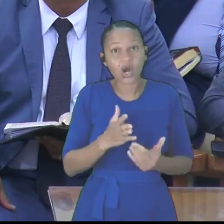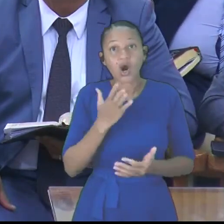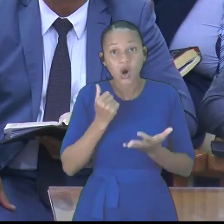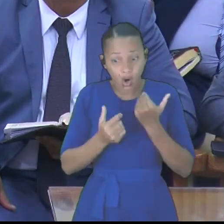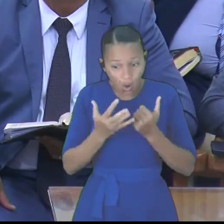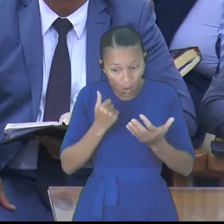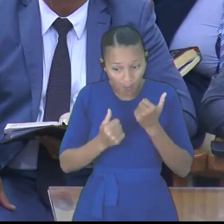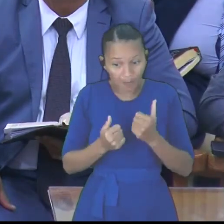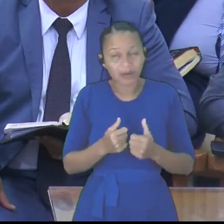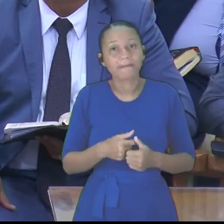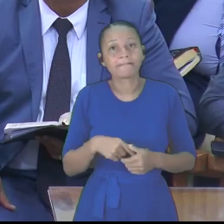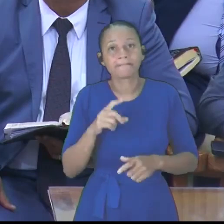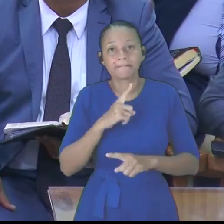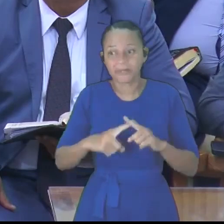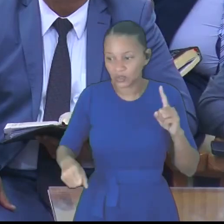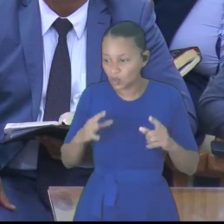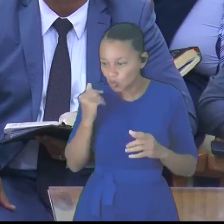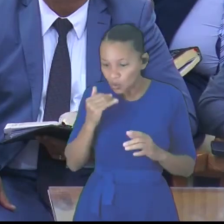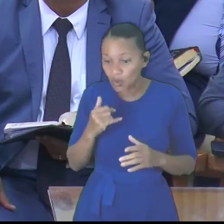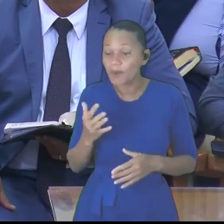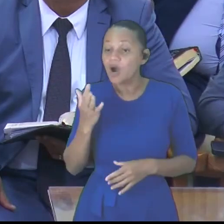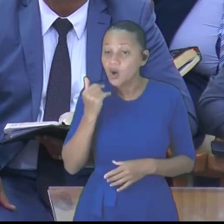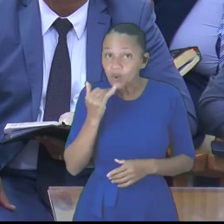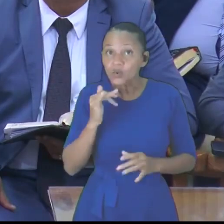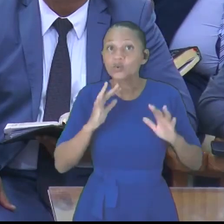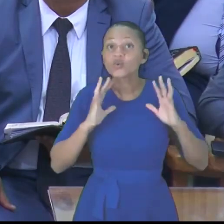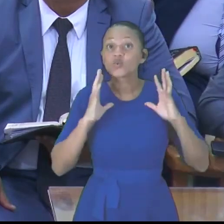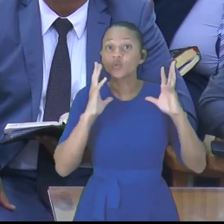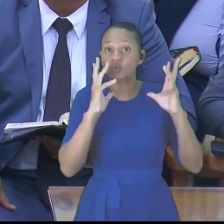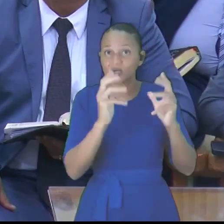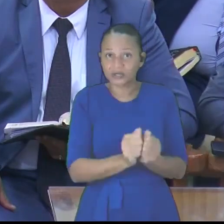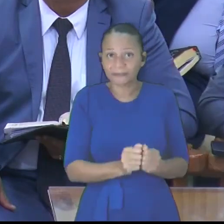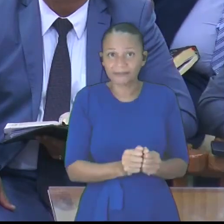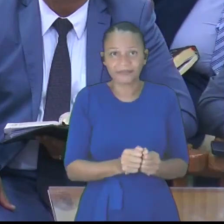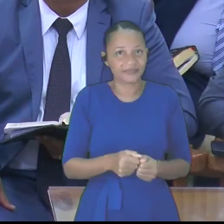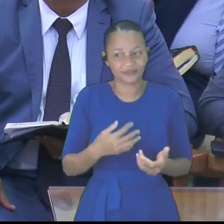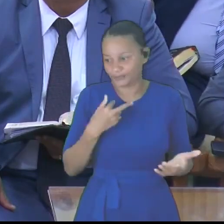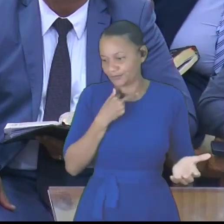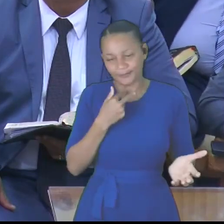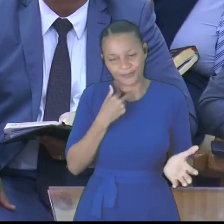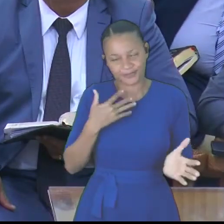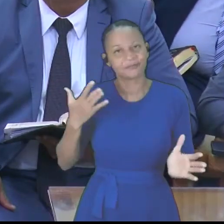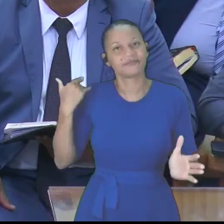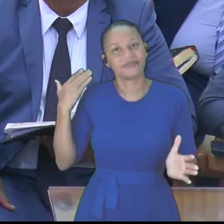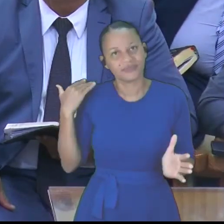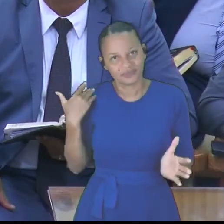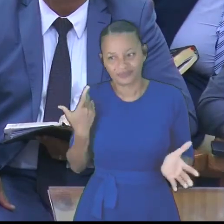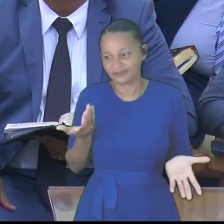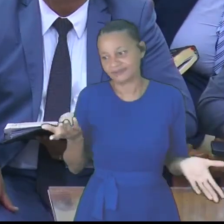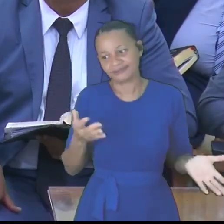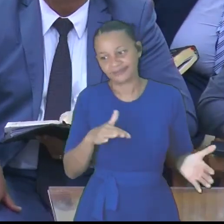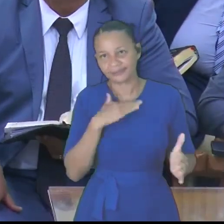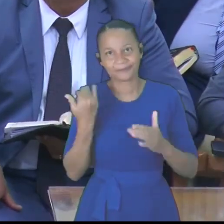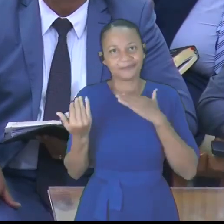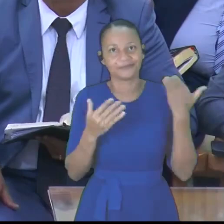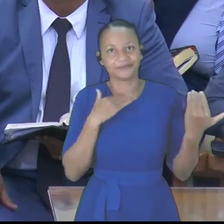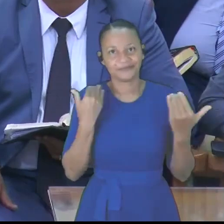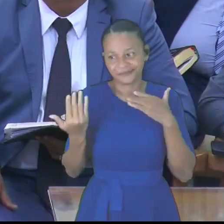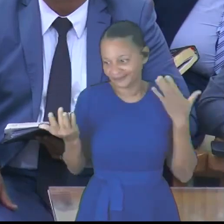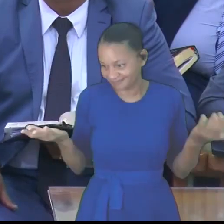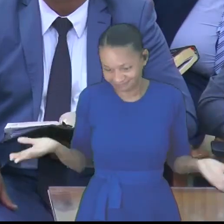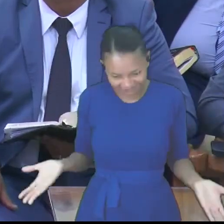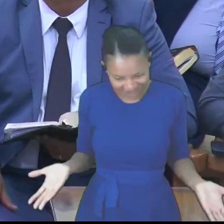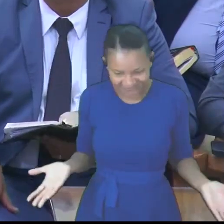médico proibiu você de comer, disse: proibiu de comer quase tudo. Disse: coma tudo. Naquele tempo podia fazer isso, hoje não pode mais. Senão o que vai morrer, aí vai